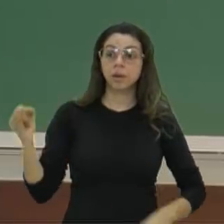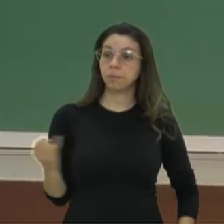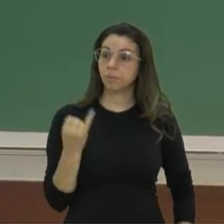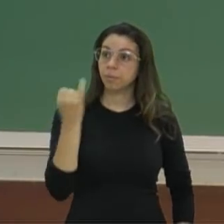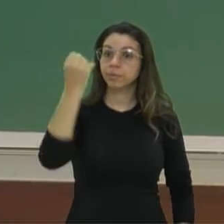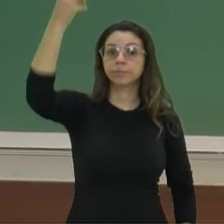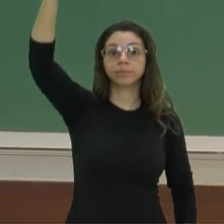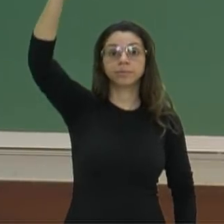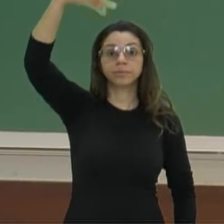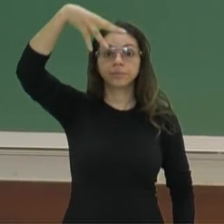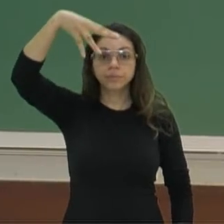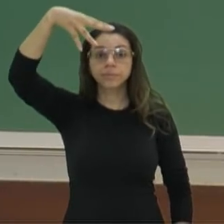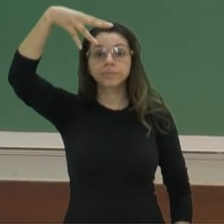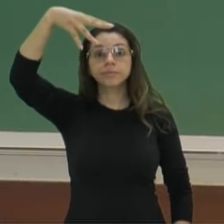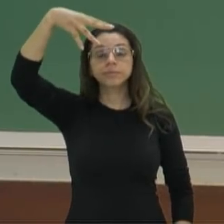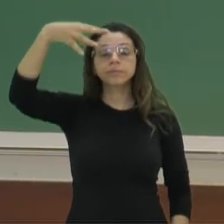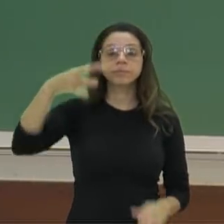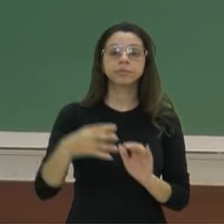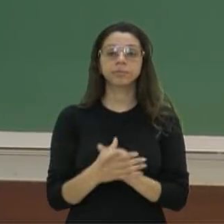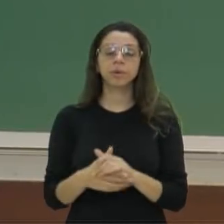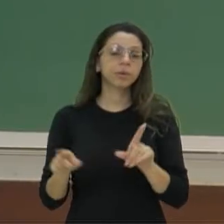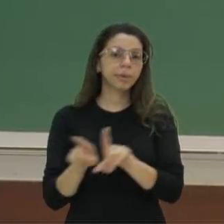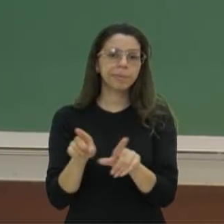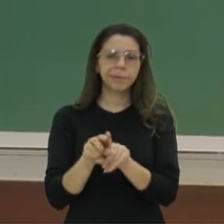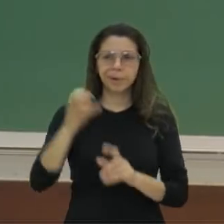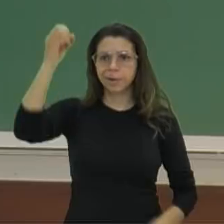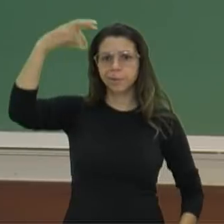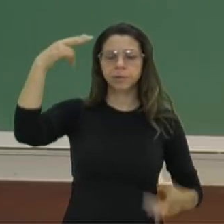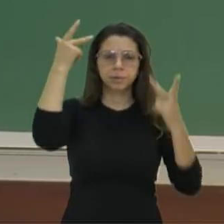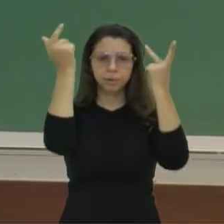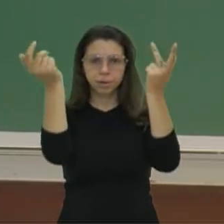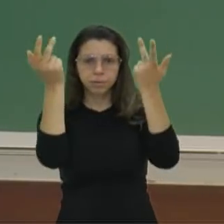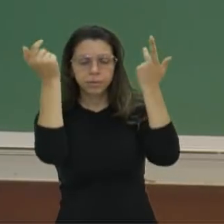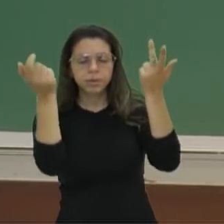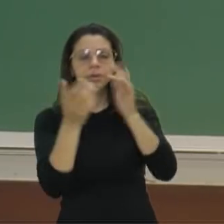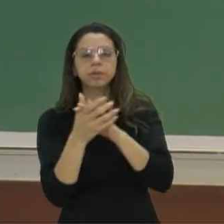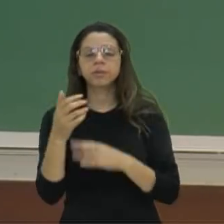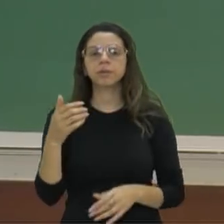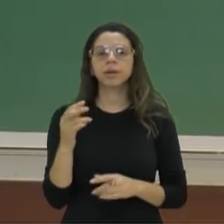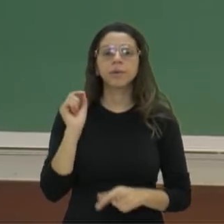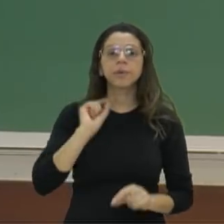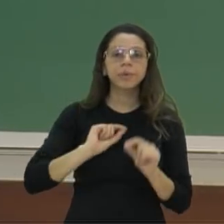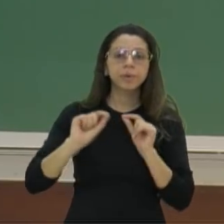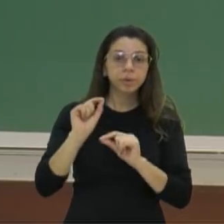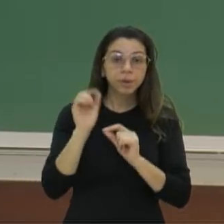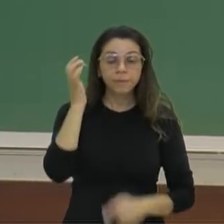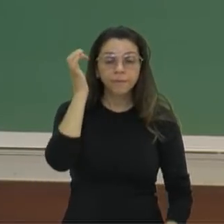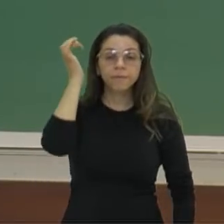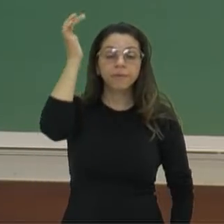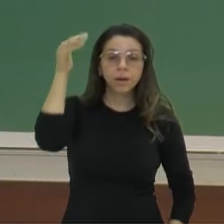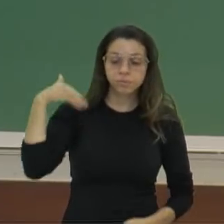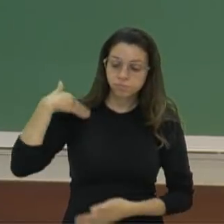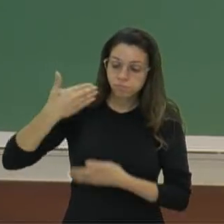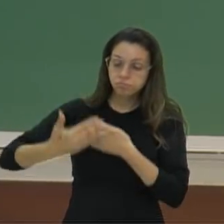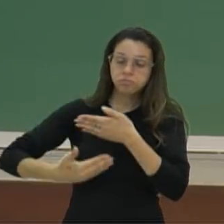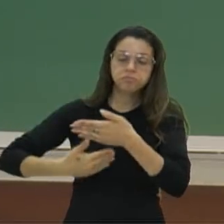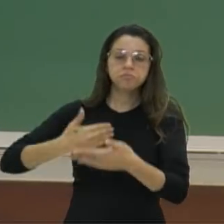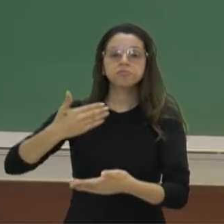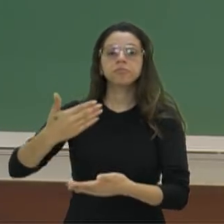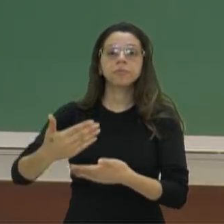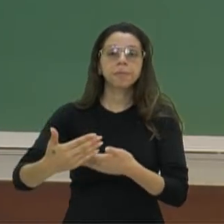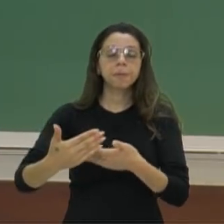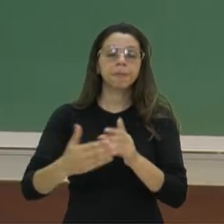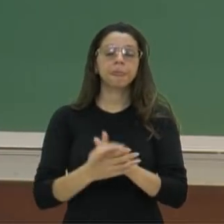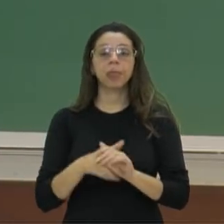luz ambiente, uma lâmpada ou a luz natural, que vai facilitar, vai fazer com que esse processo ocorra. Então, sem